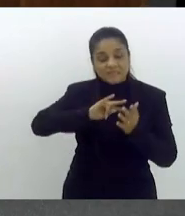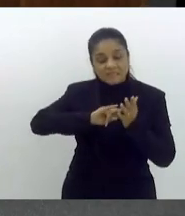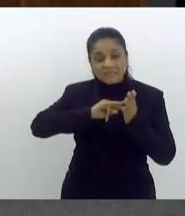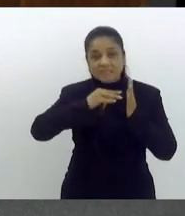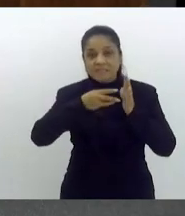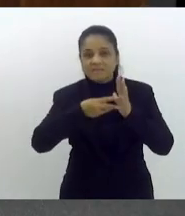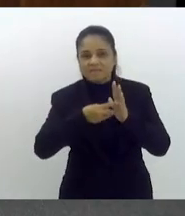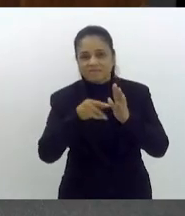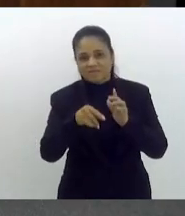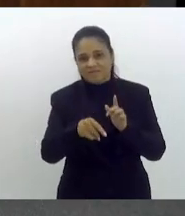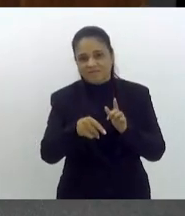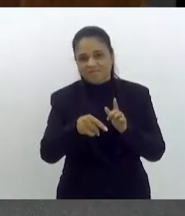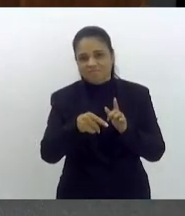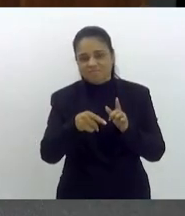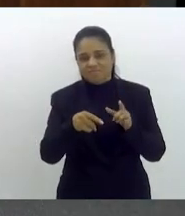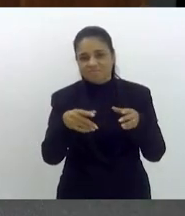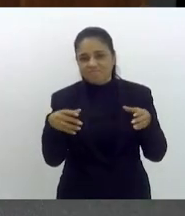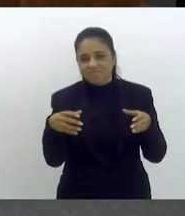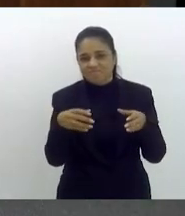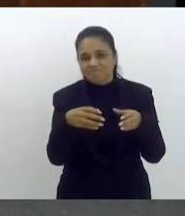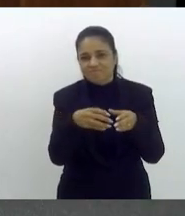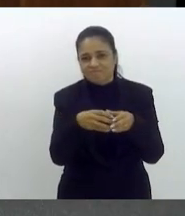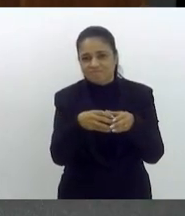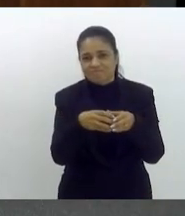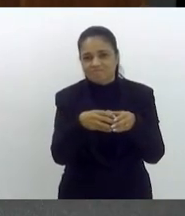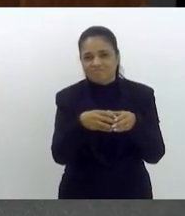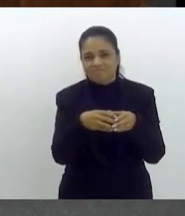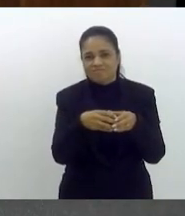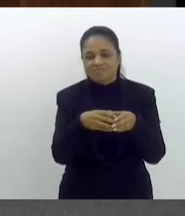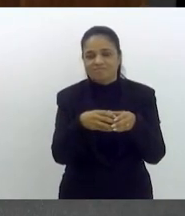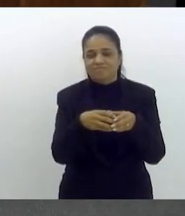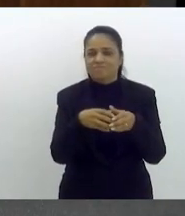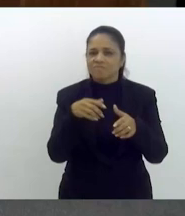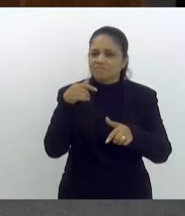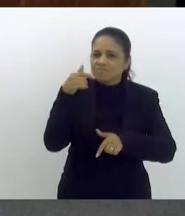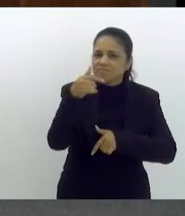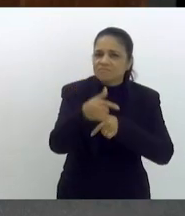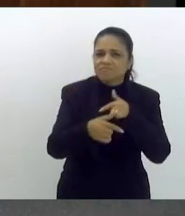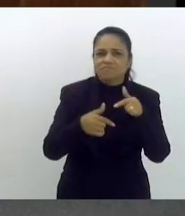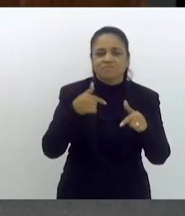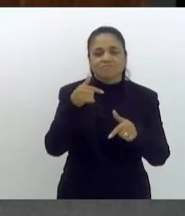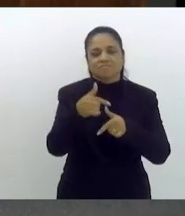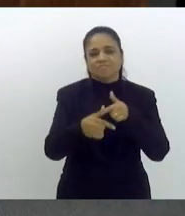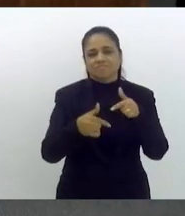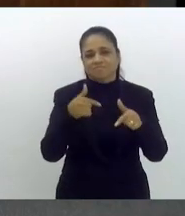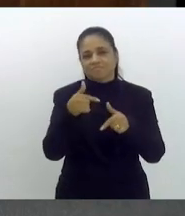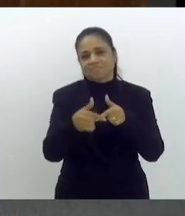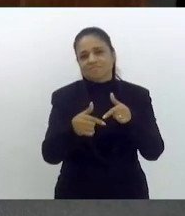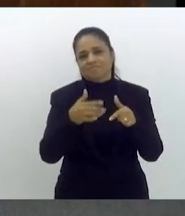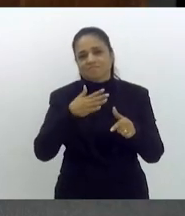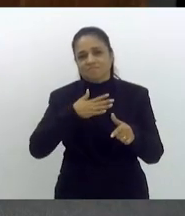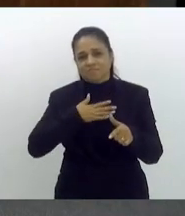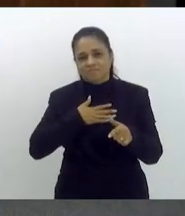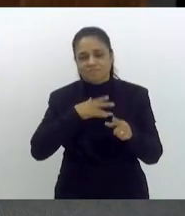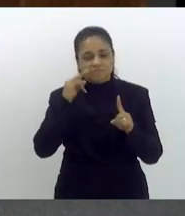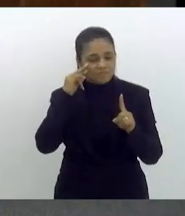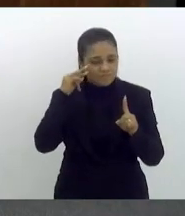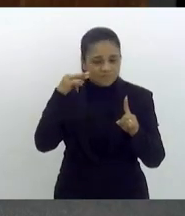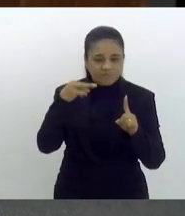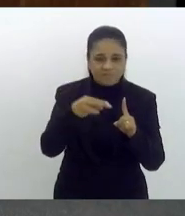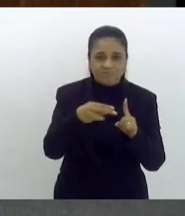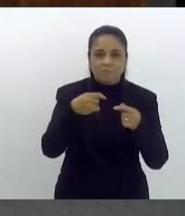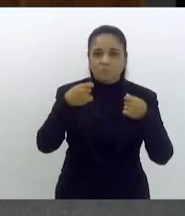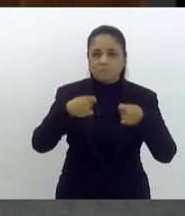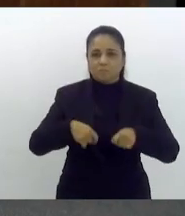essa classe que gosta de trabalhar e que precisa de mais atenção e que não teve